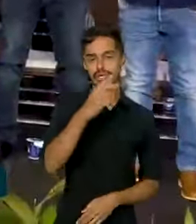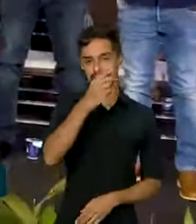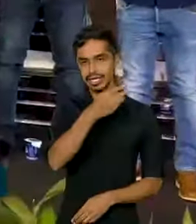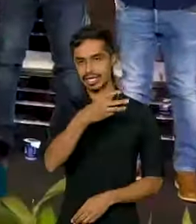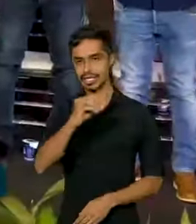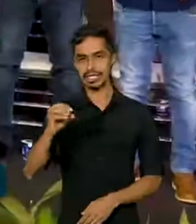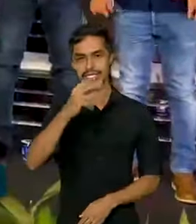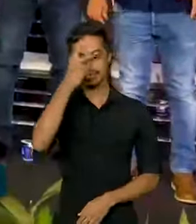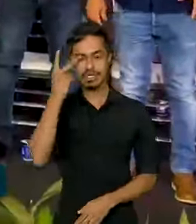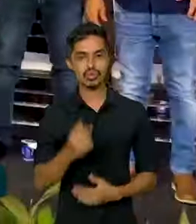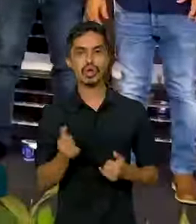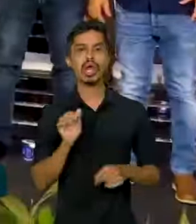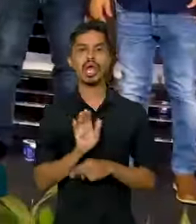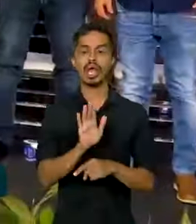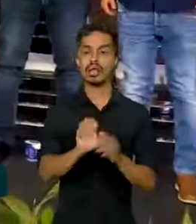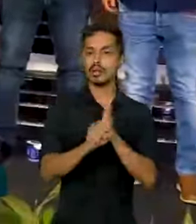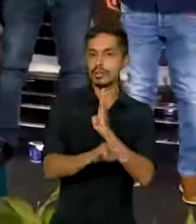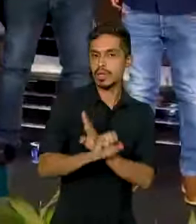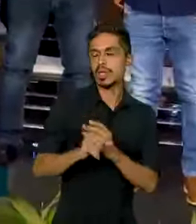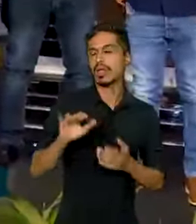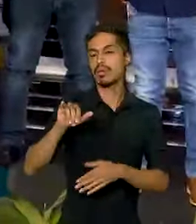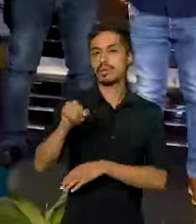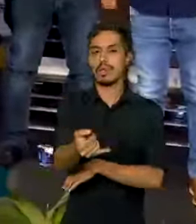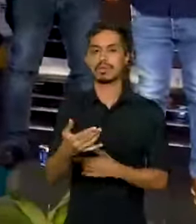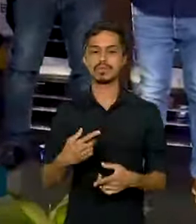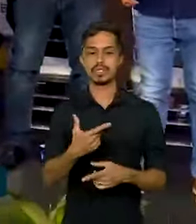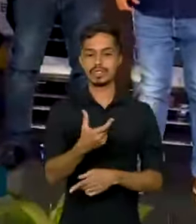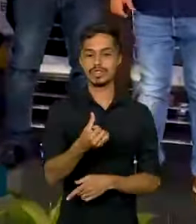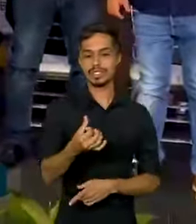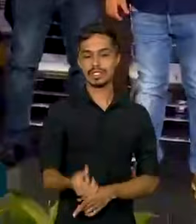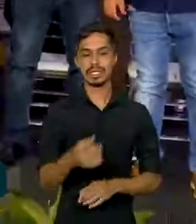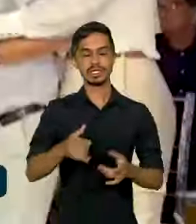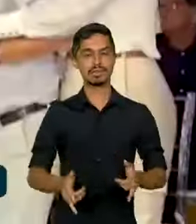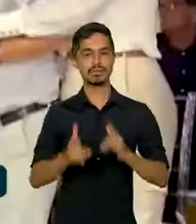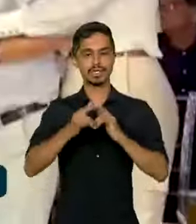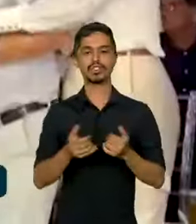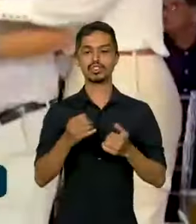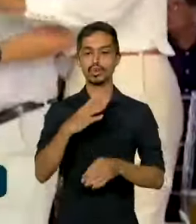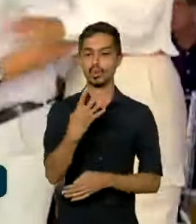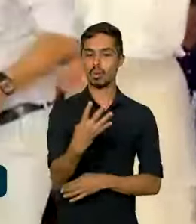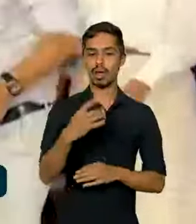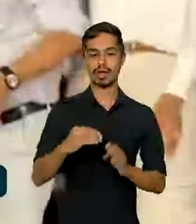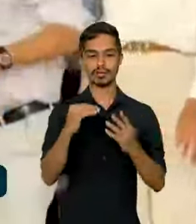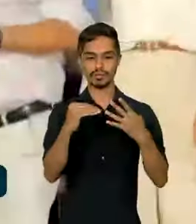serão beneficiadas pelo empreendimento de 26 blocos de 4 andares.